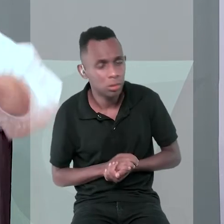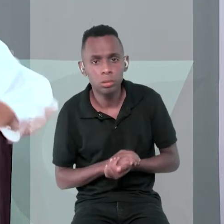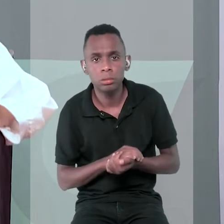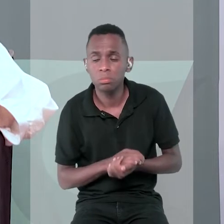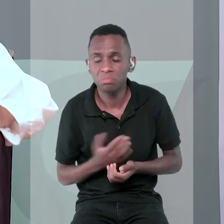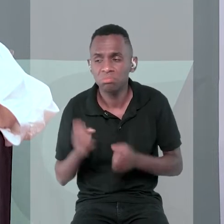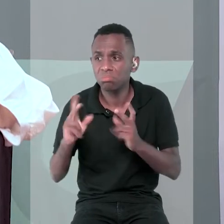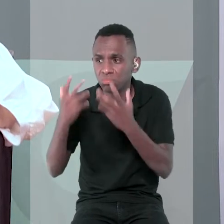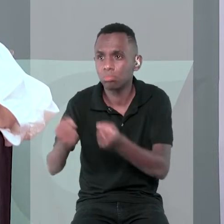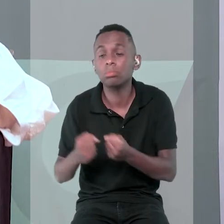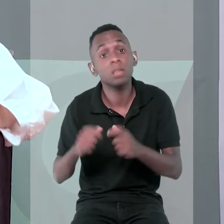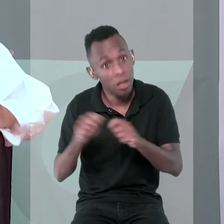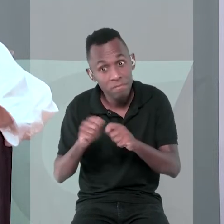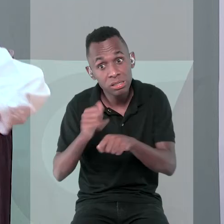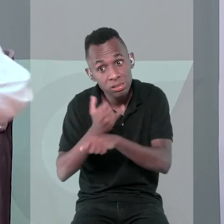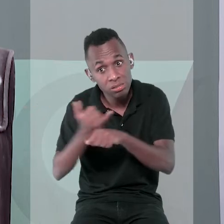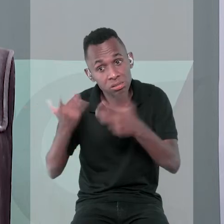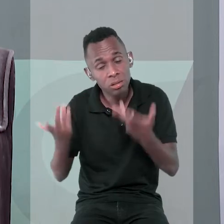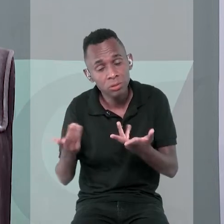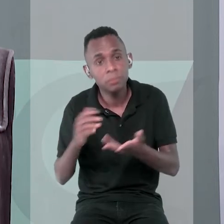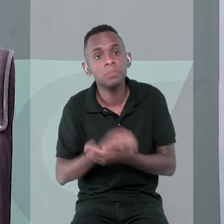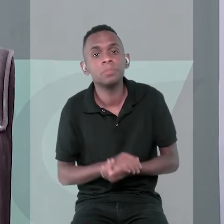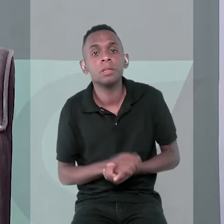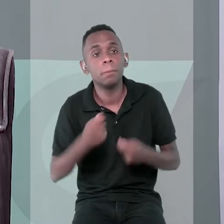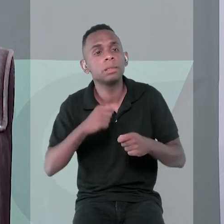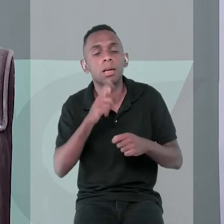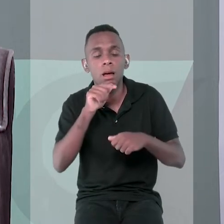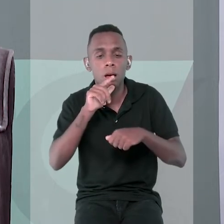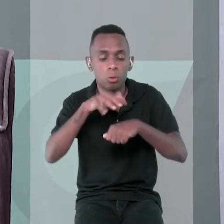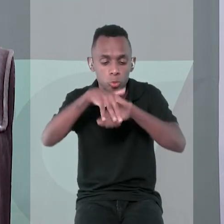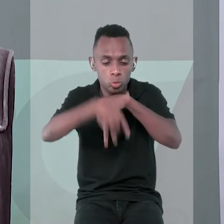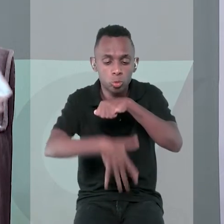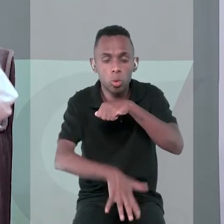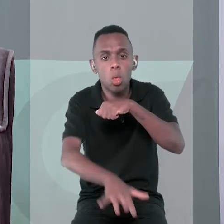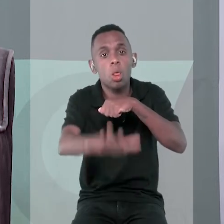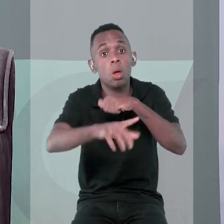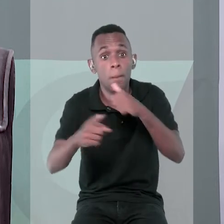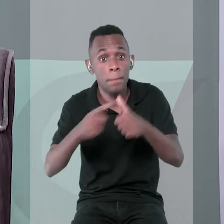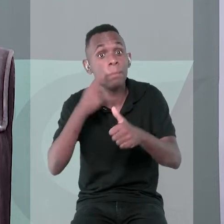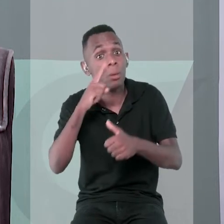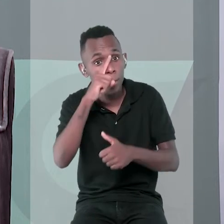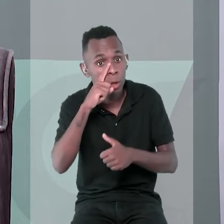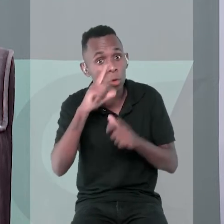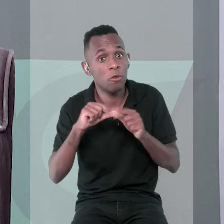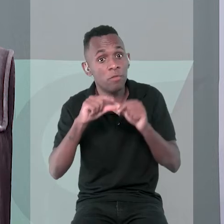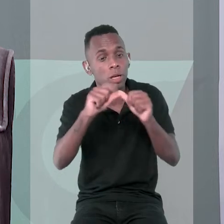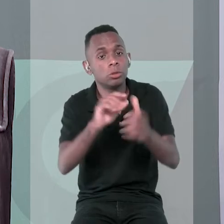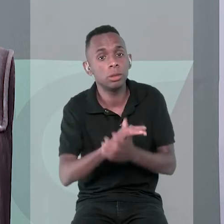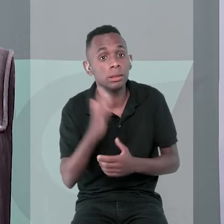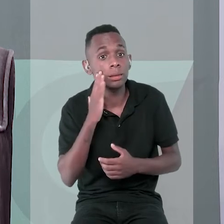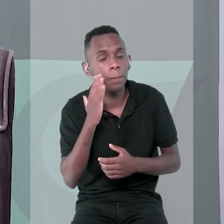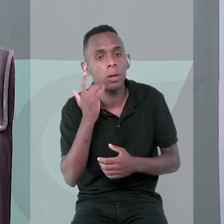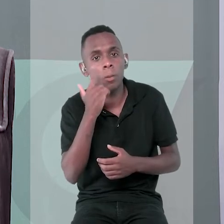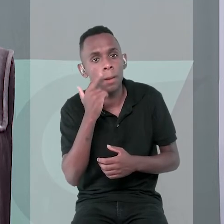Vamos embora. E foi isso que ela fez. E aí ela tinha que ir para a cachoeira e já era o primeiro risco ela viajar. E ela ficou sabendo